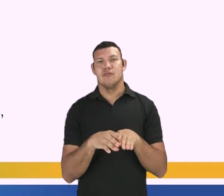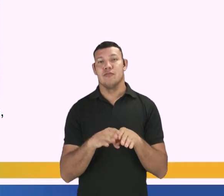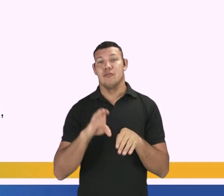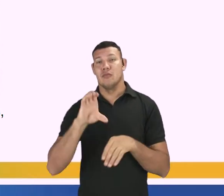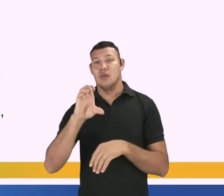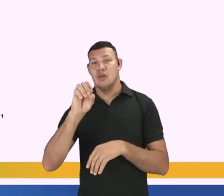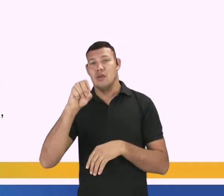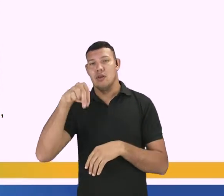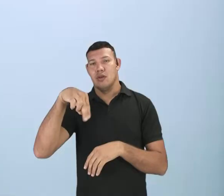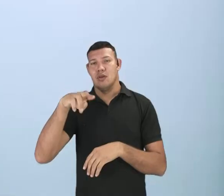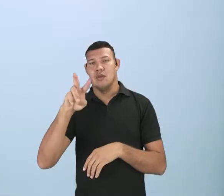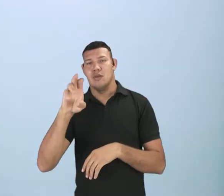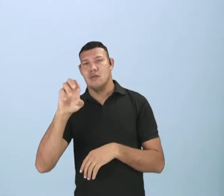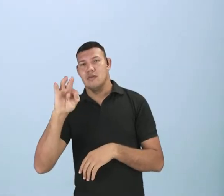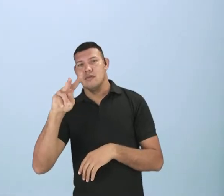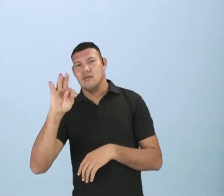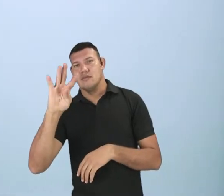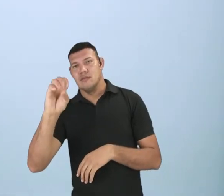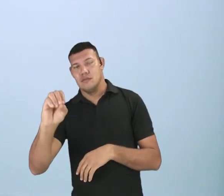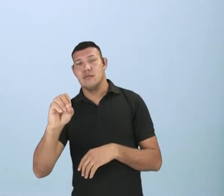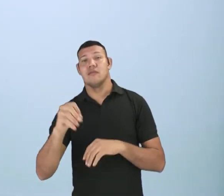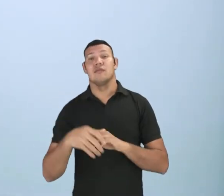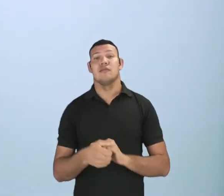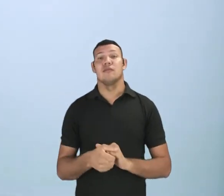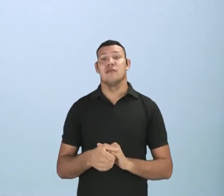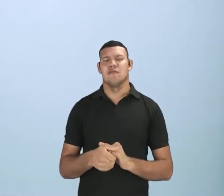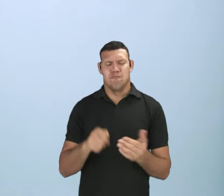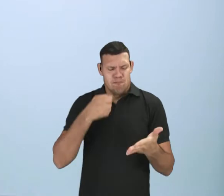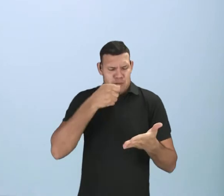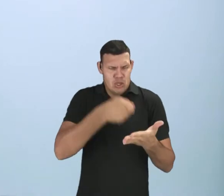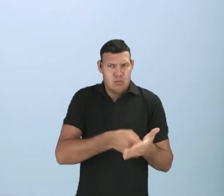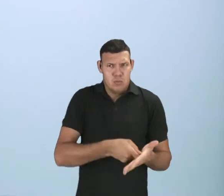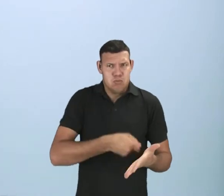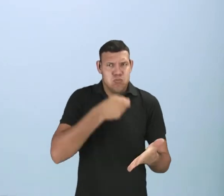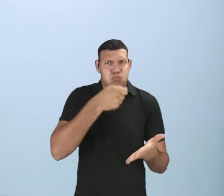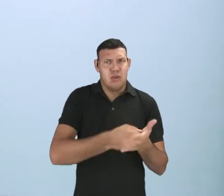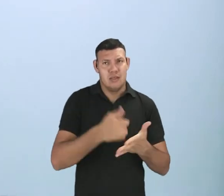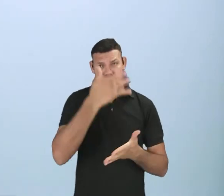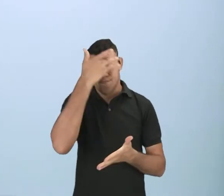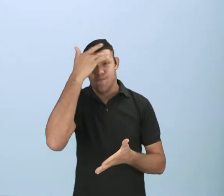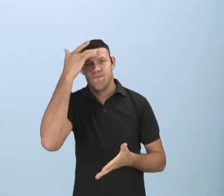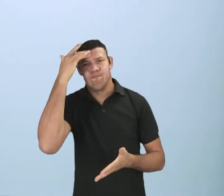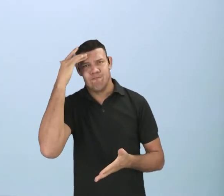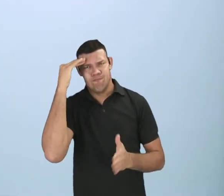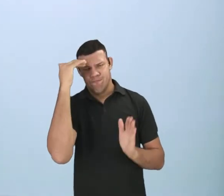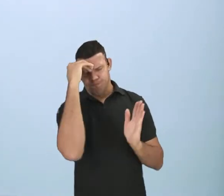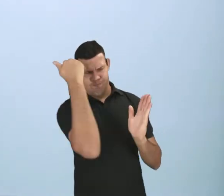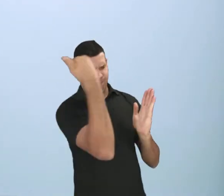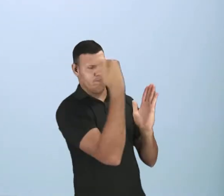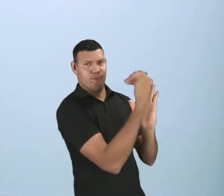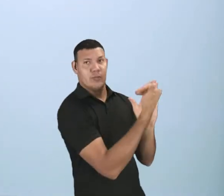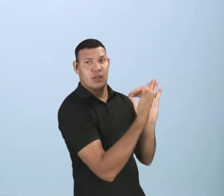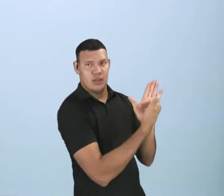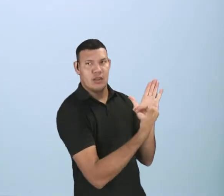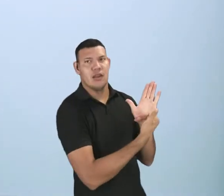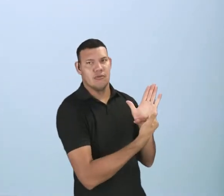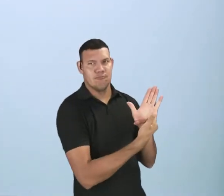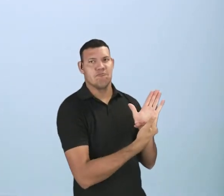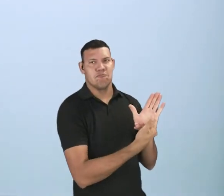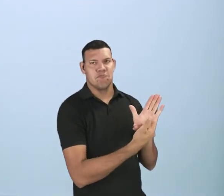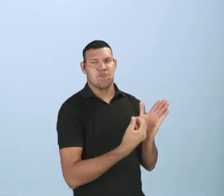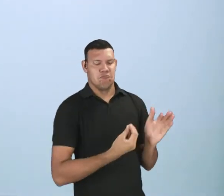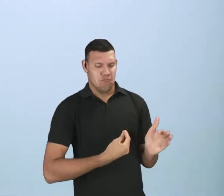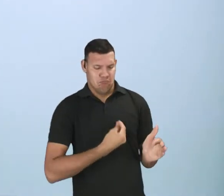ordem religiosa, né, com bastante rigidez, em que as pessoas obedeciam essa regra de vida,